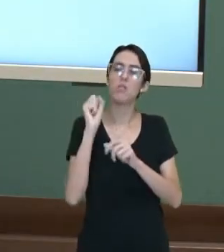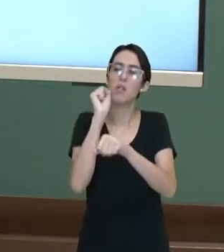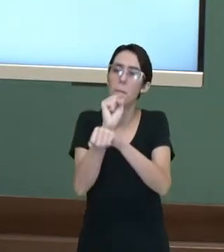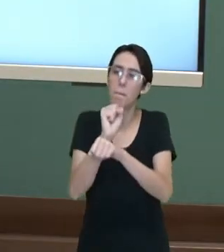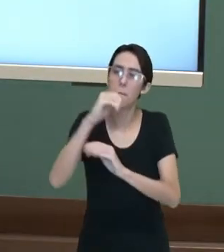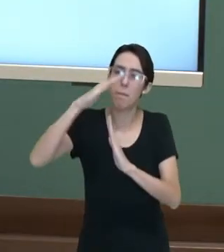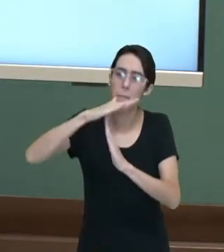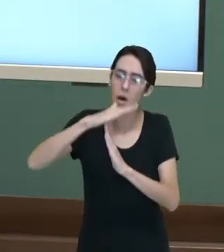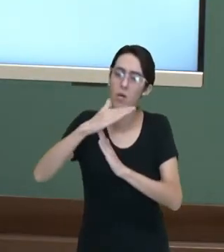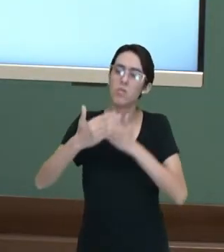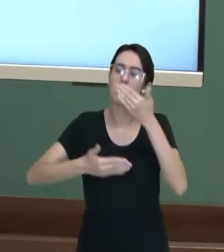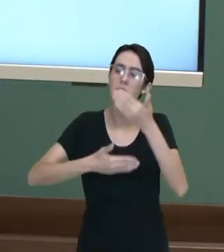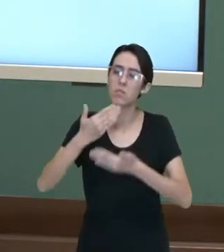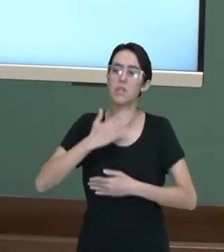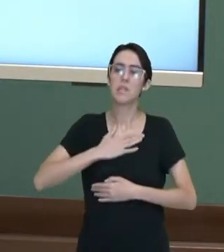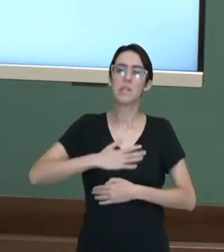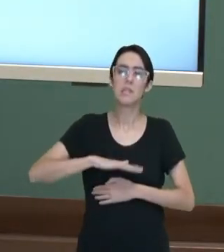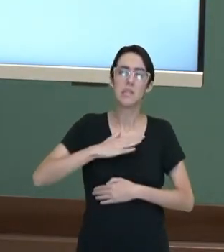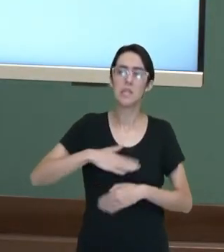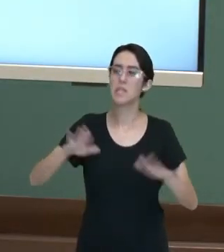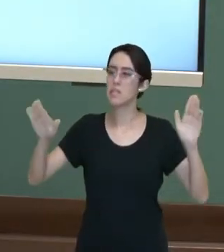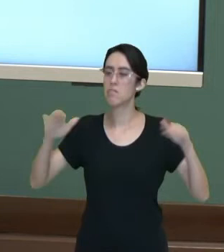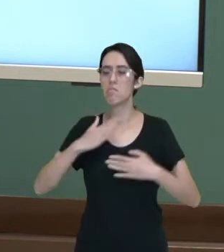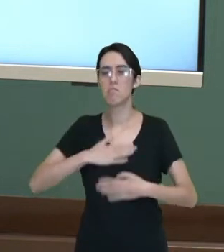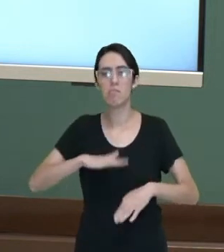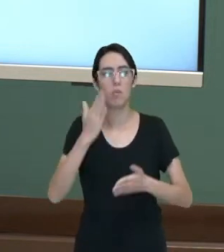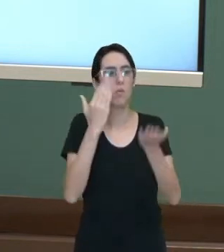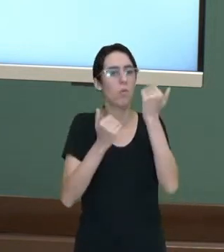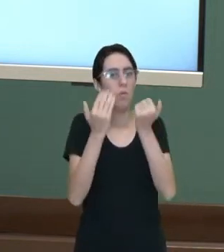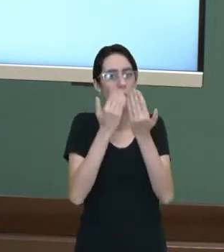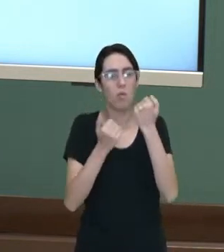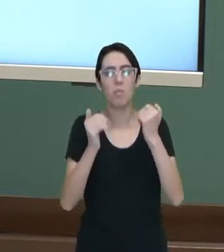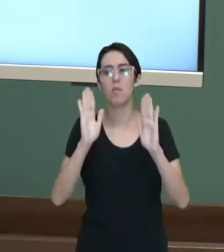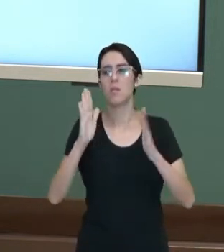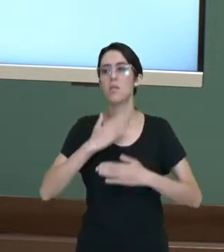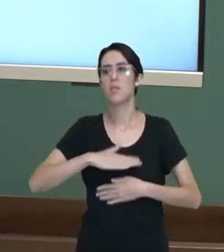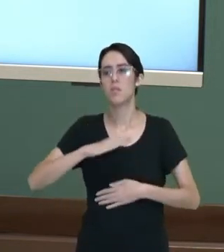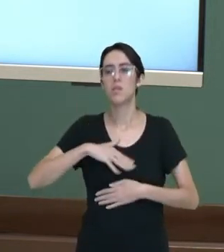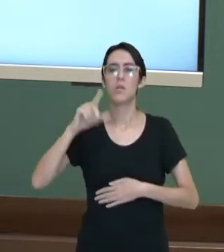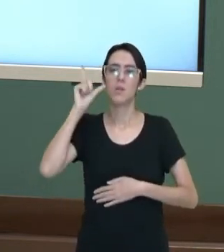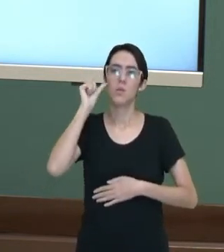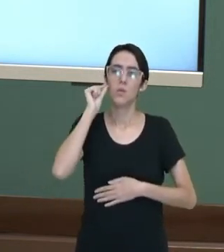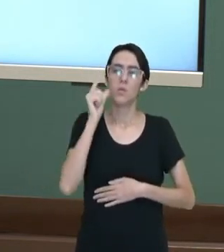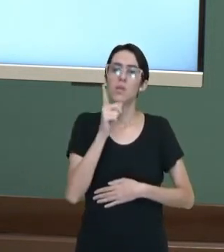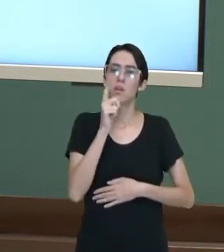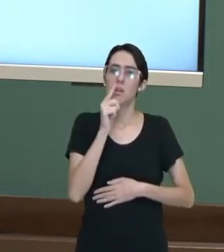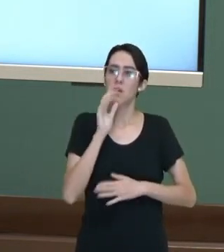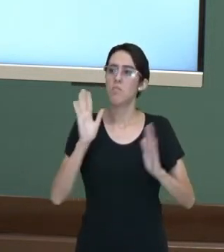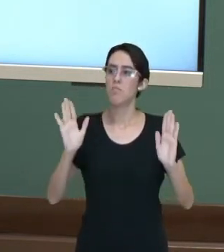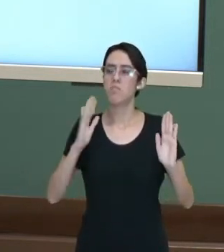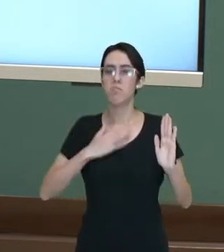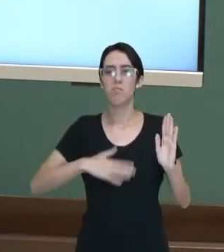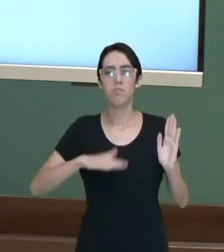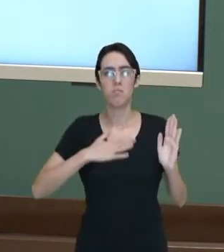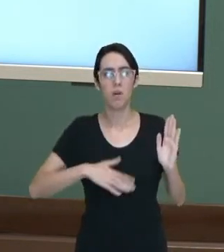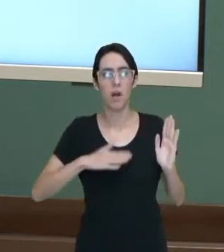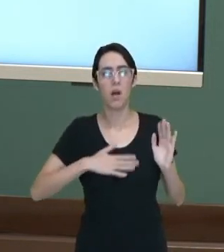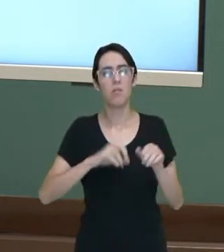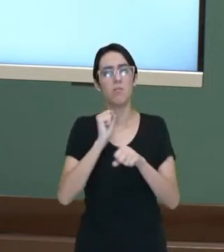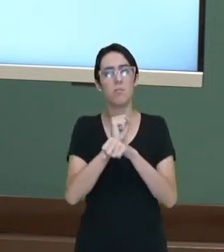a tropa, né, descansasse, se alimentasse, água, né, os homens também